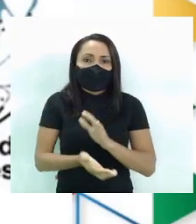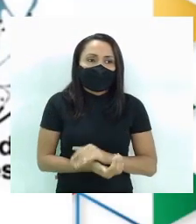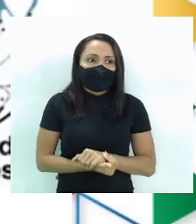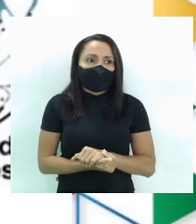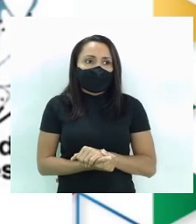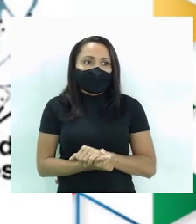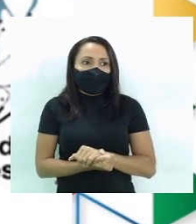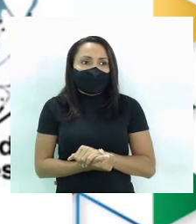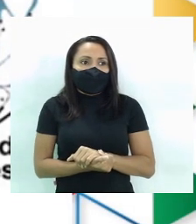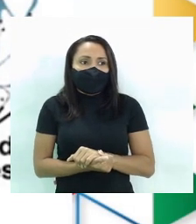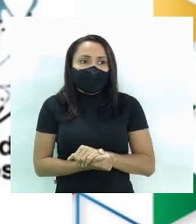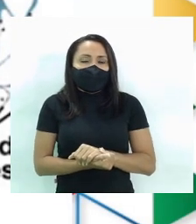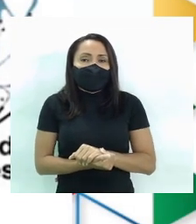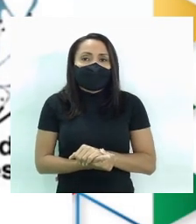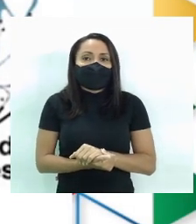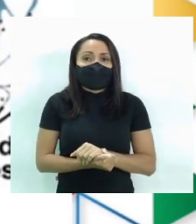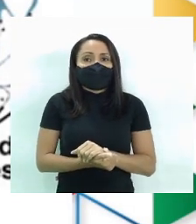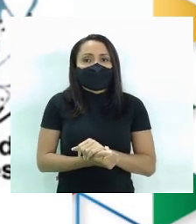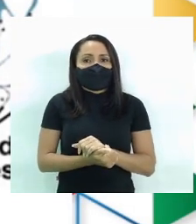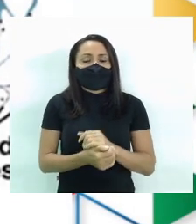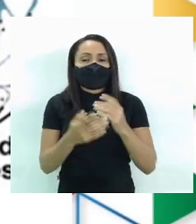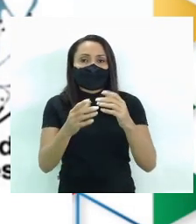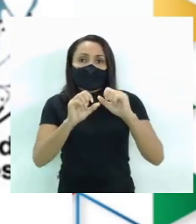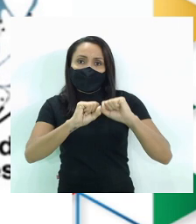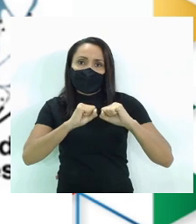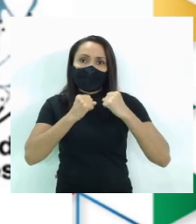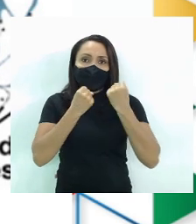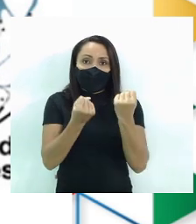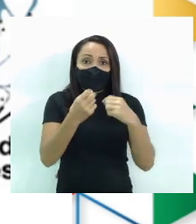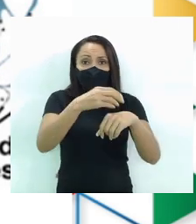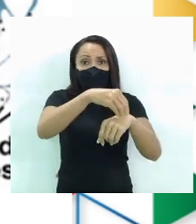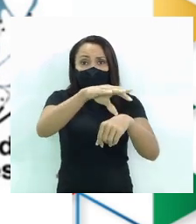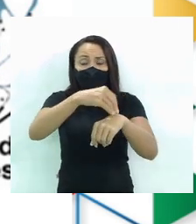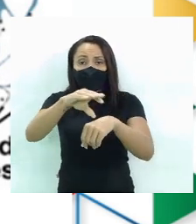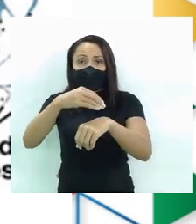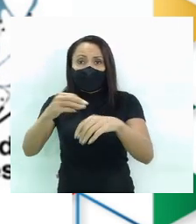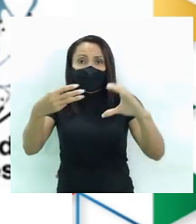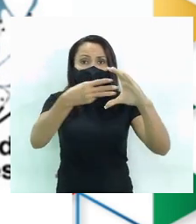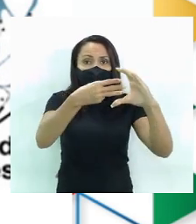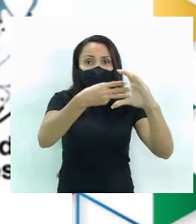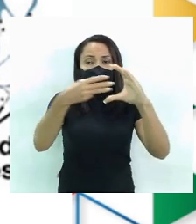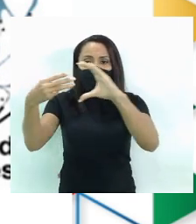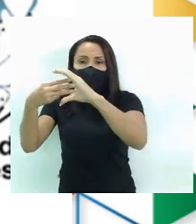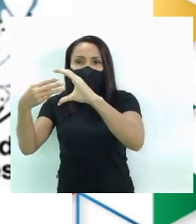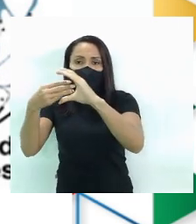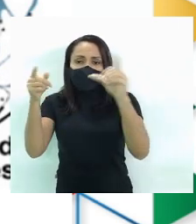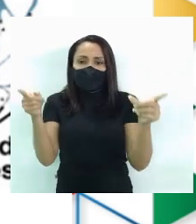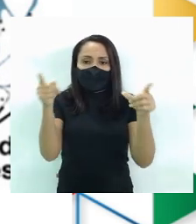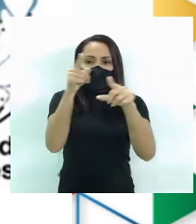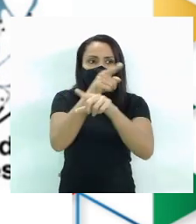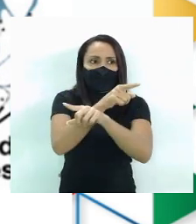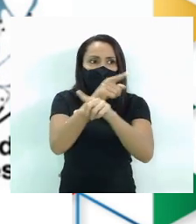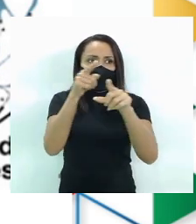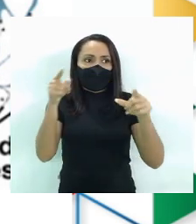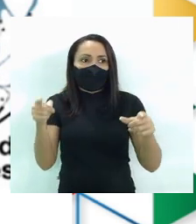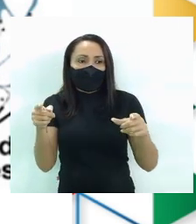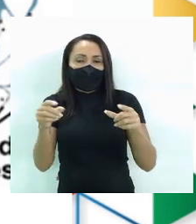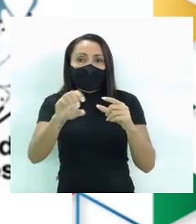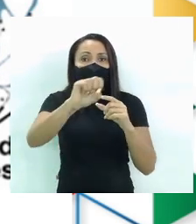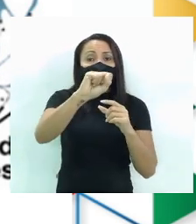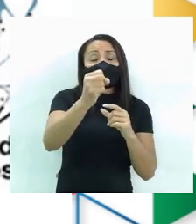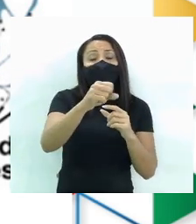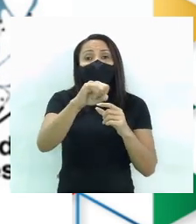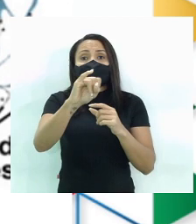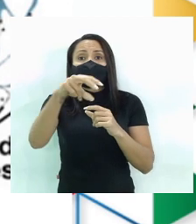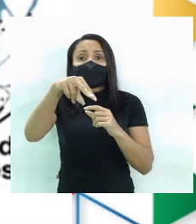Nas sinapses, o impulso é transmitido de uma célula para outra através das sinapses. A sinapse é uma